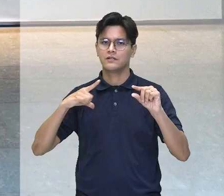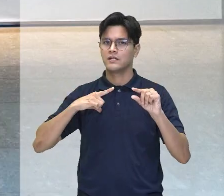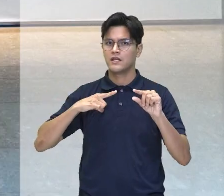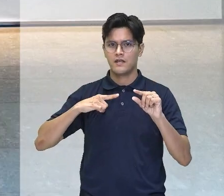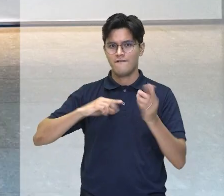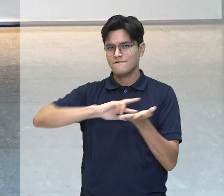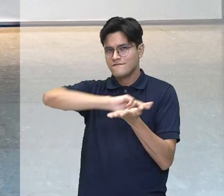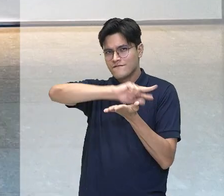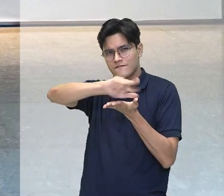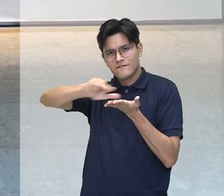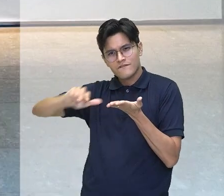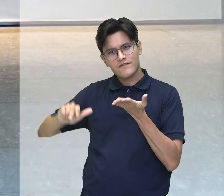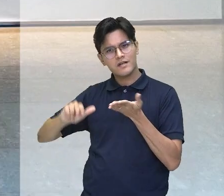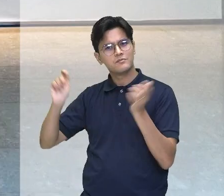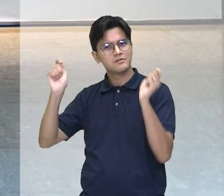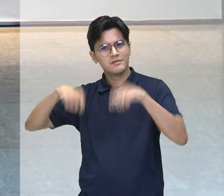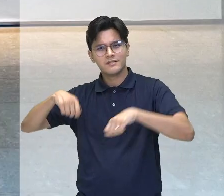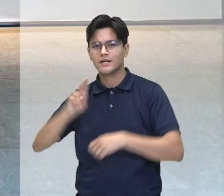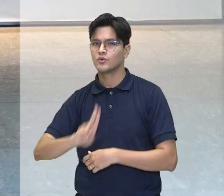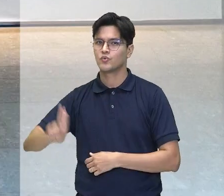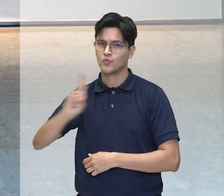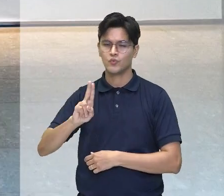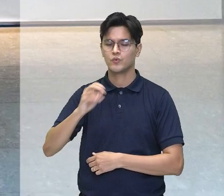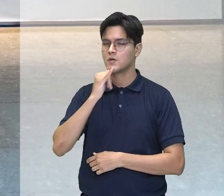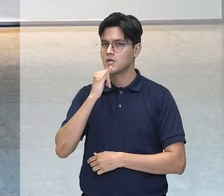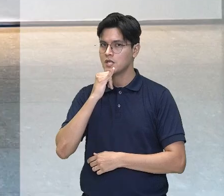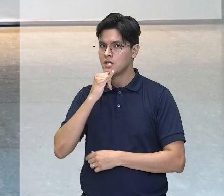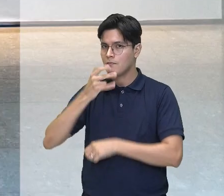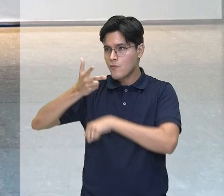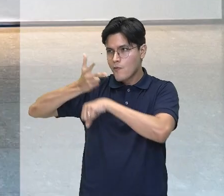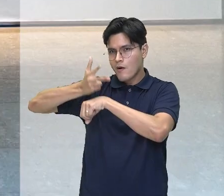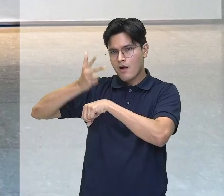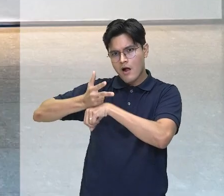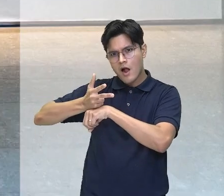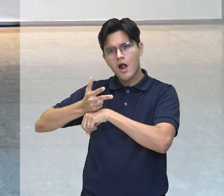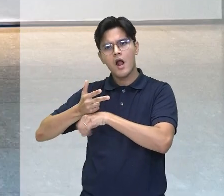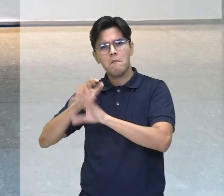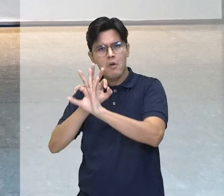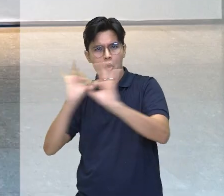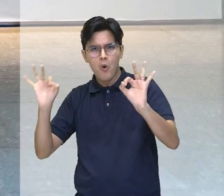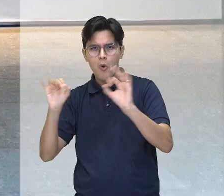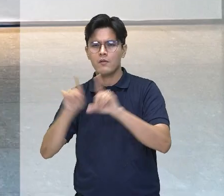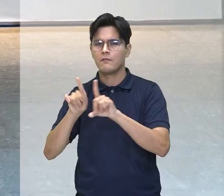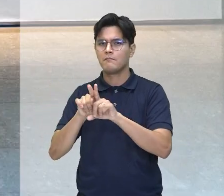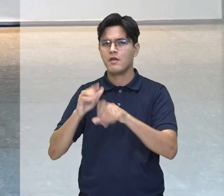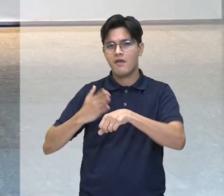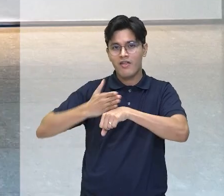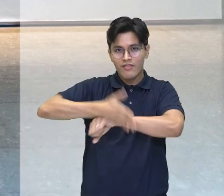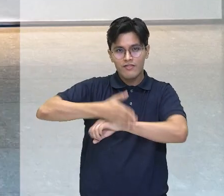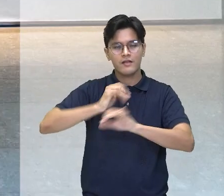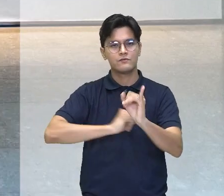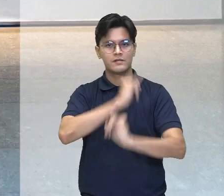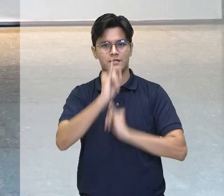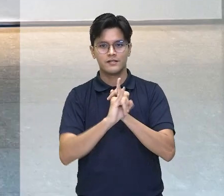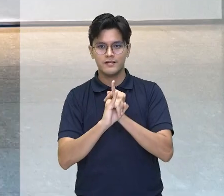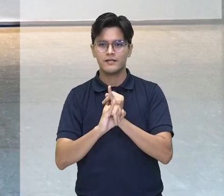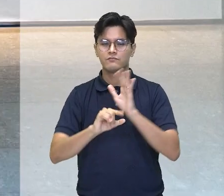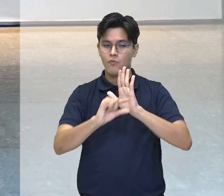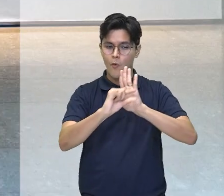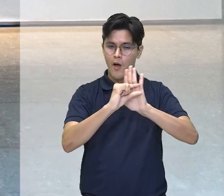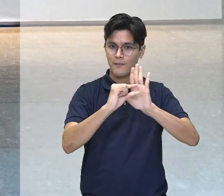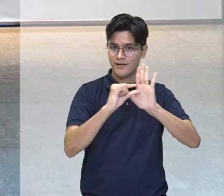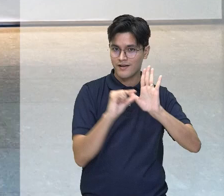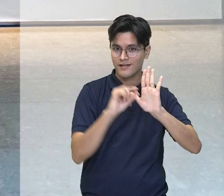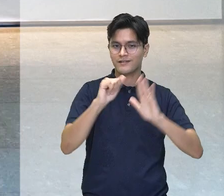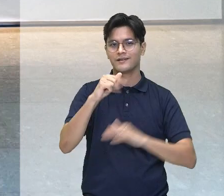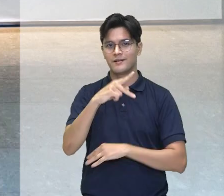de recursos, incluindo aí câmeras de alta resolução, acesso à internet, aplicativos e muito mais.